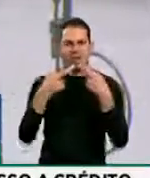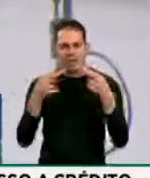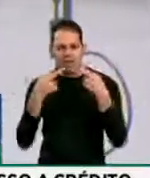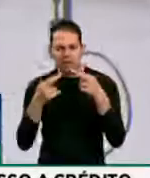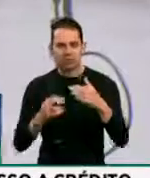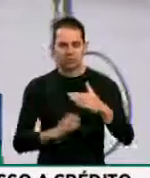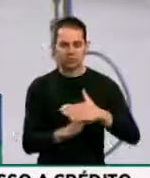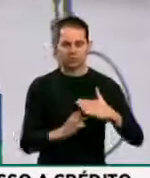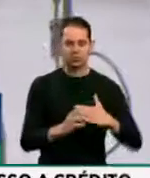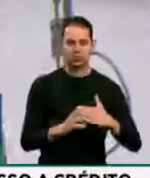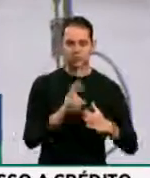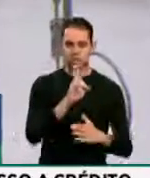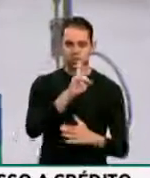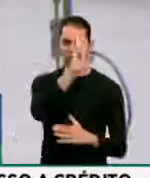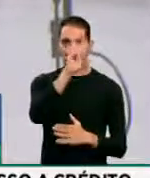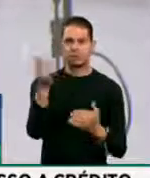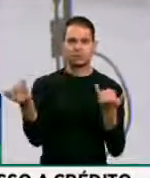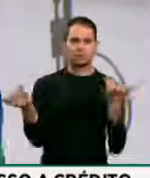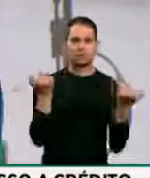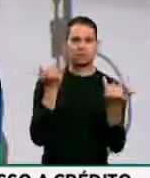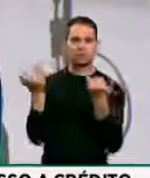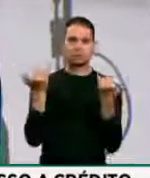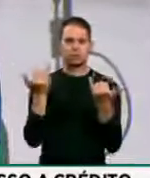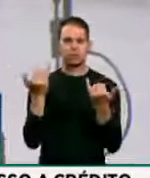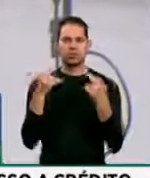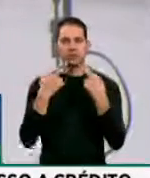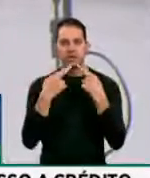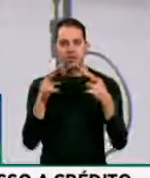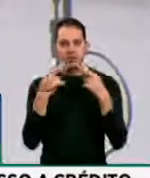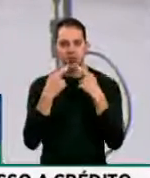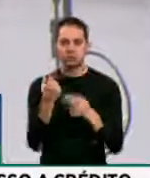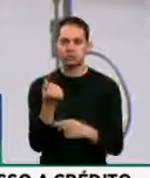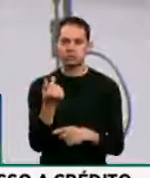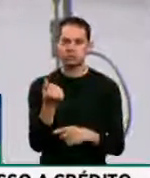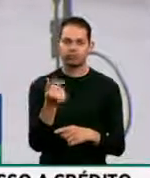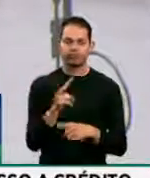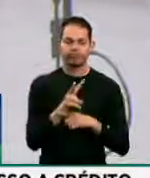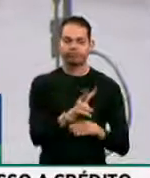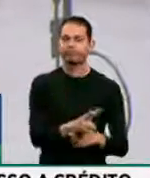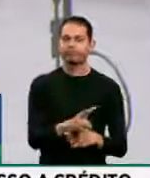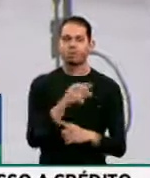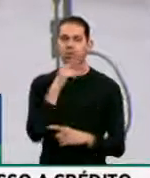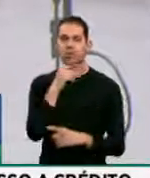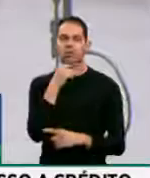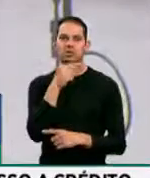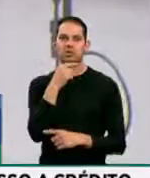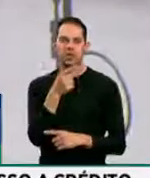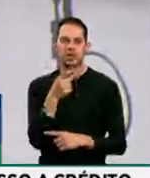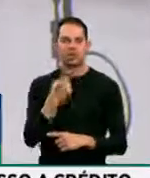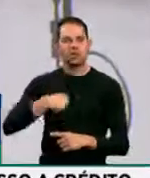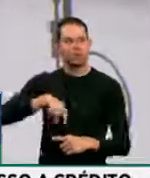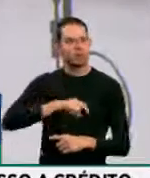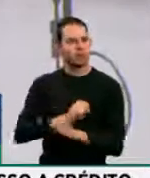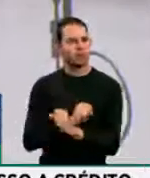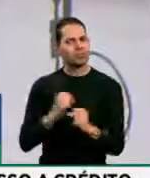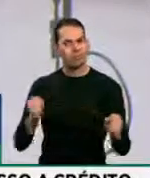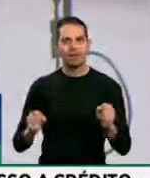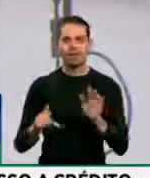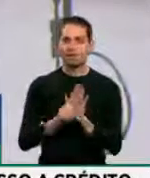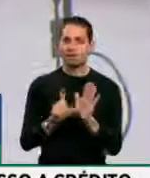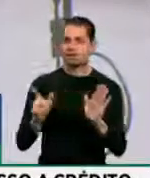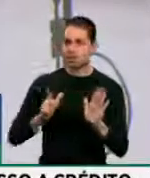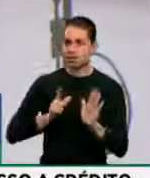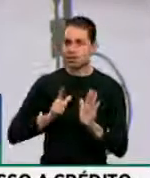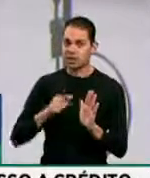de microempresários que não têm tido acesso ao crédito. Então, nós entendemos que é inconcebível. Né, nós temos uma lei